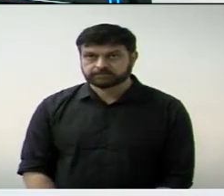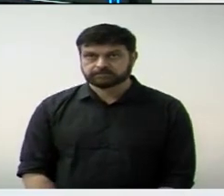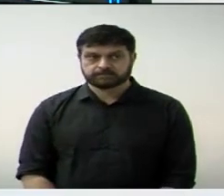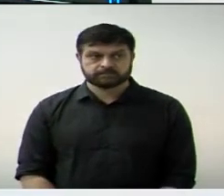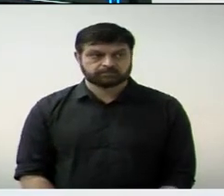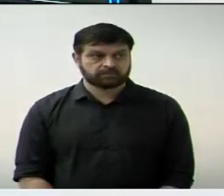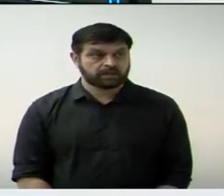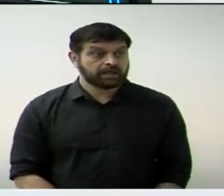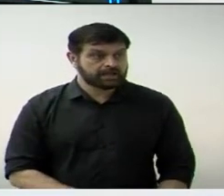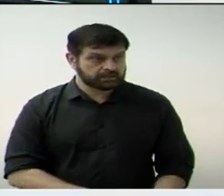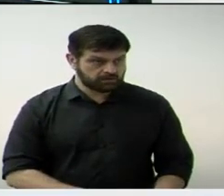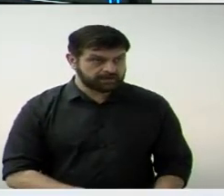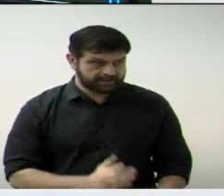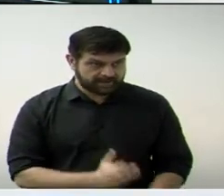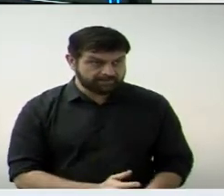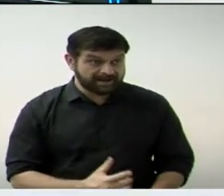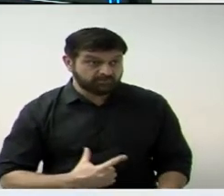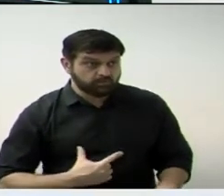Obrigado.